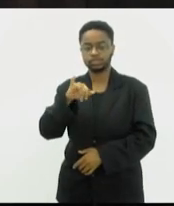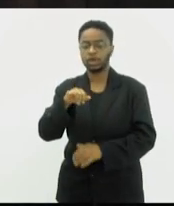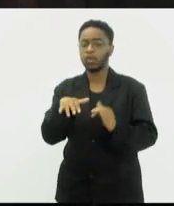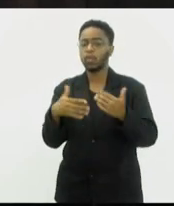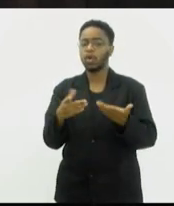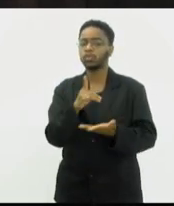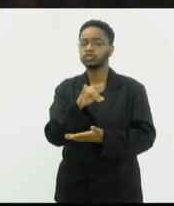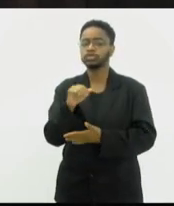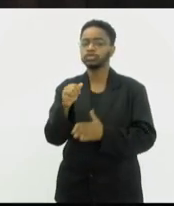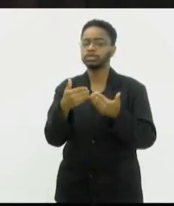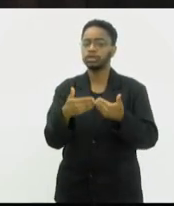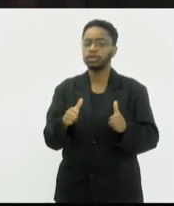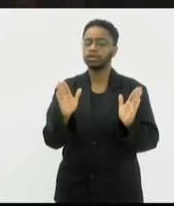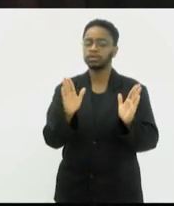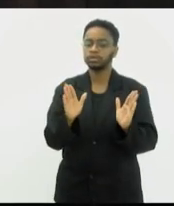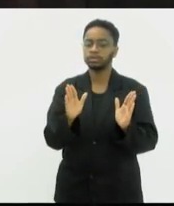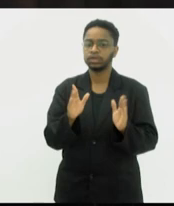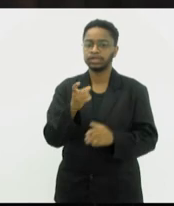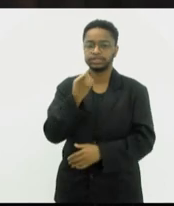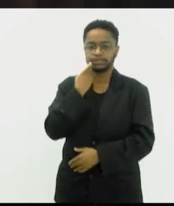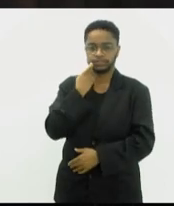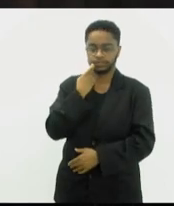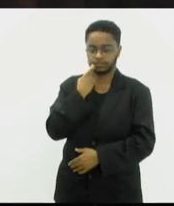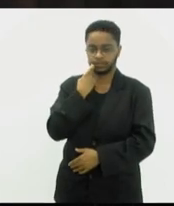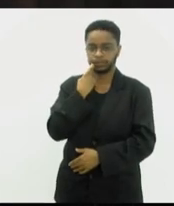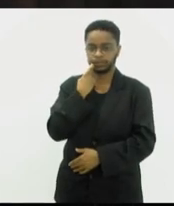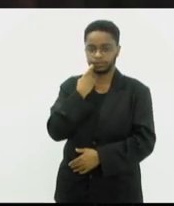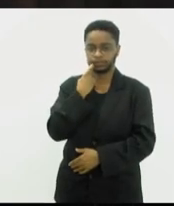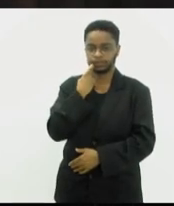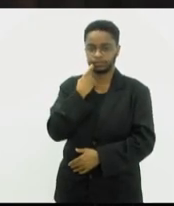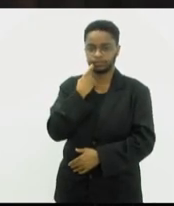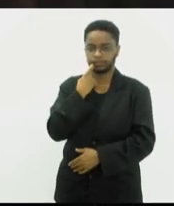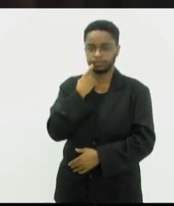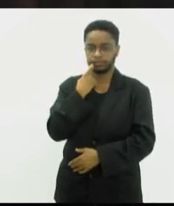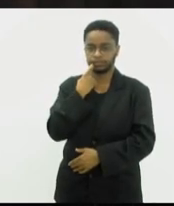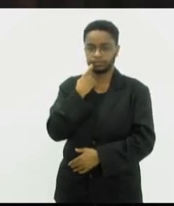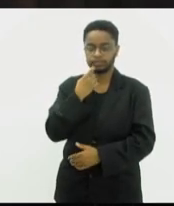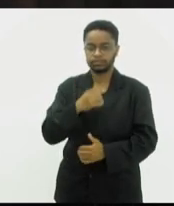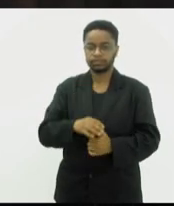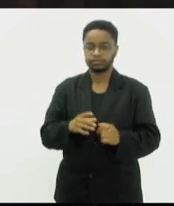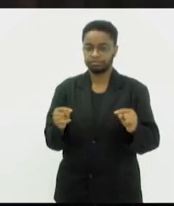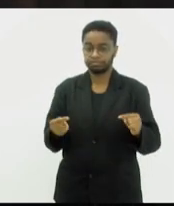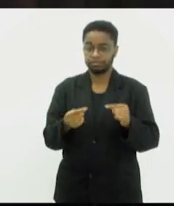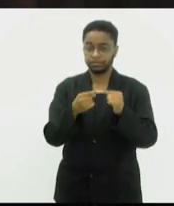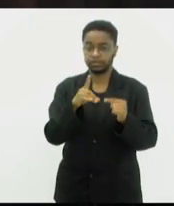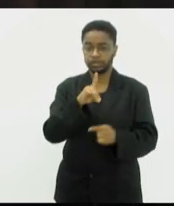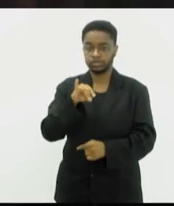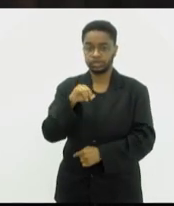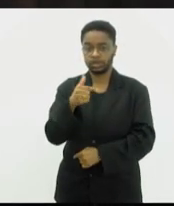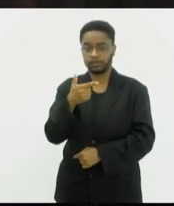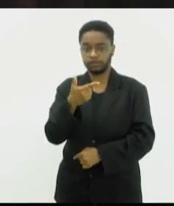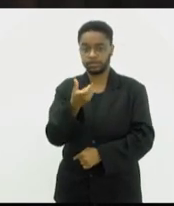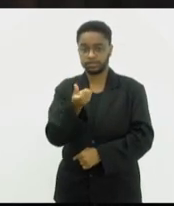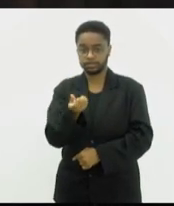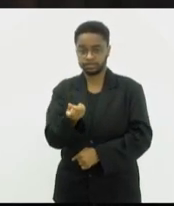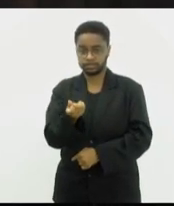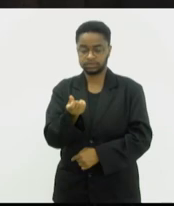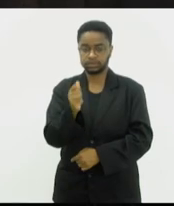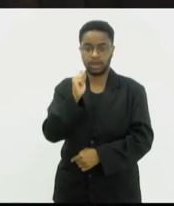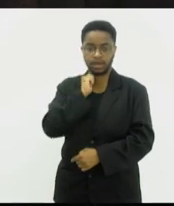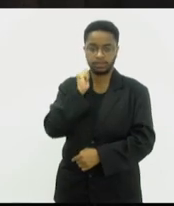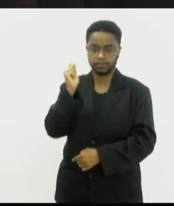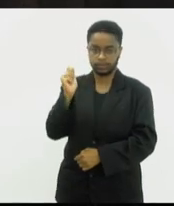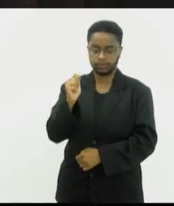lançamento será uma sexta-feira, como cabe, né? Dia 26 de